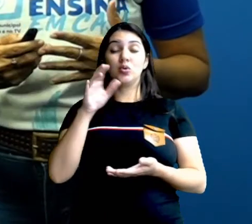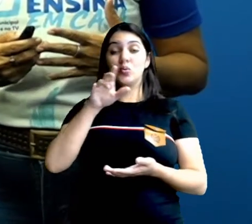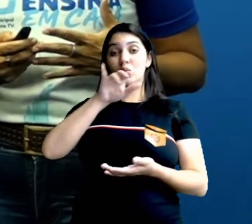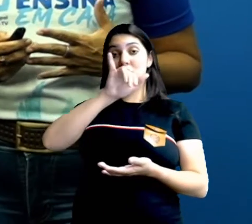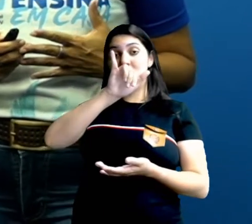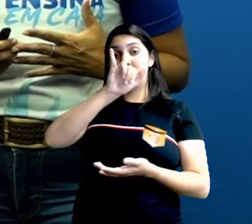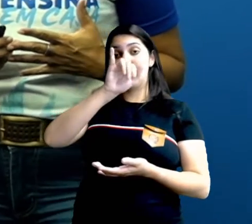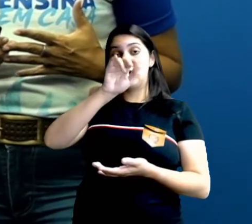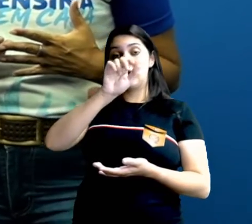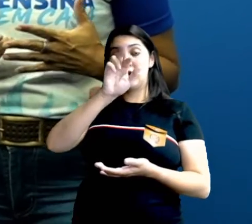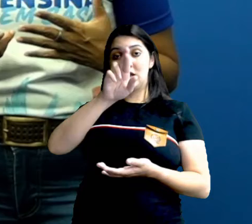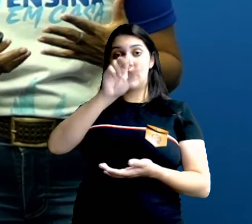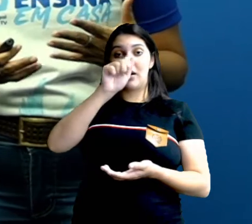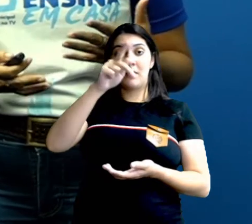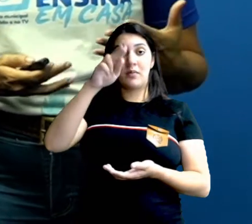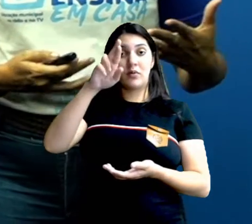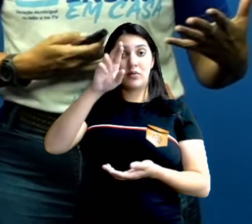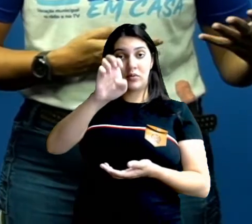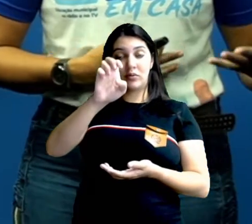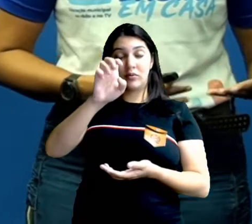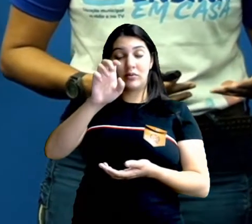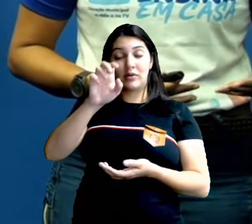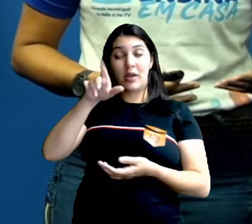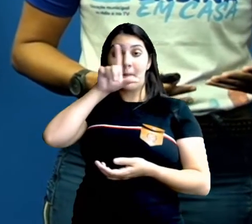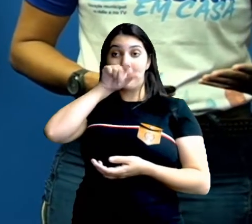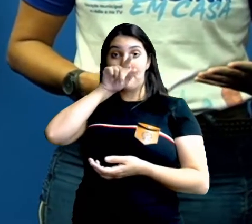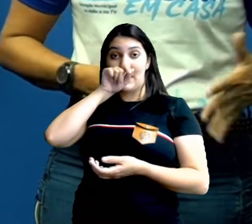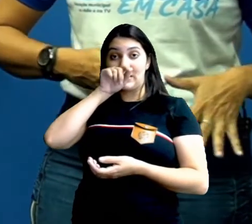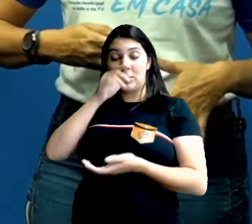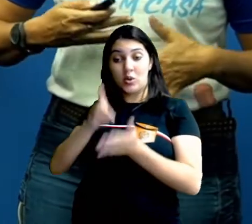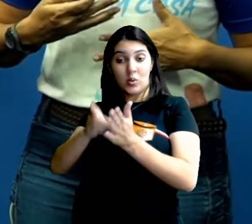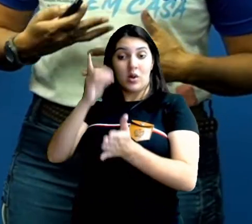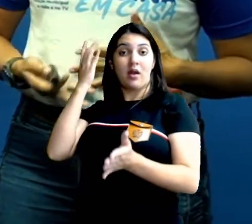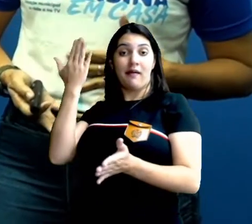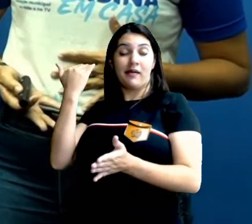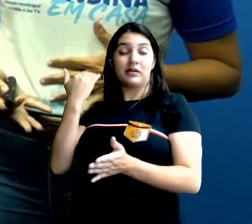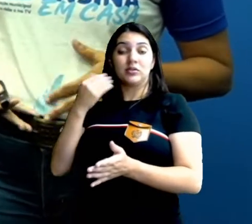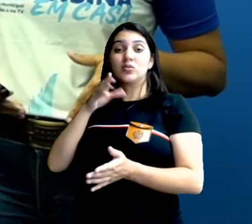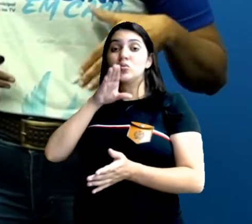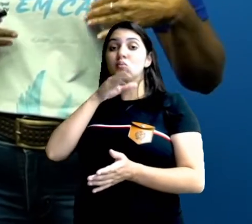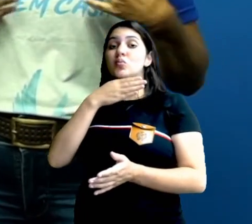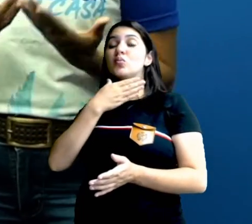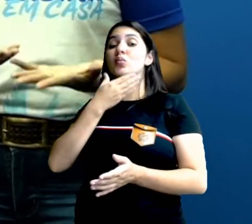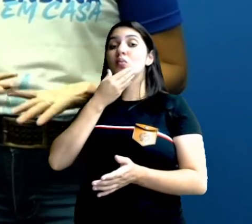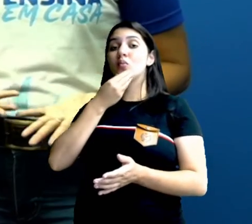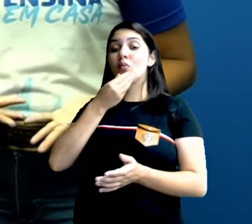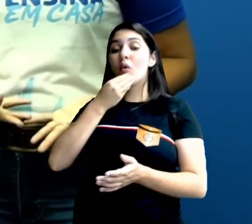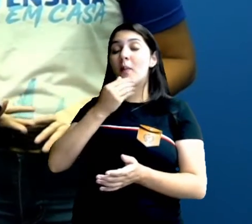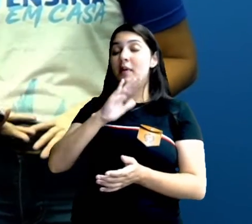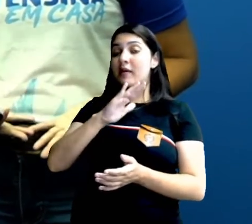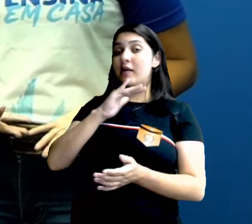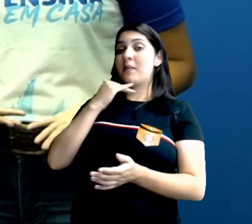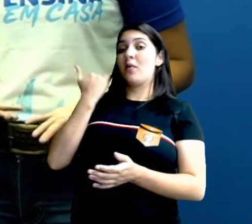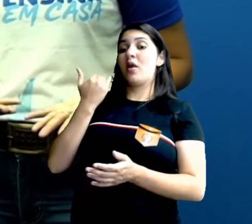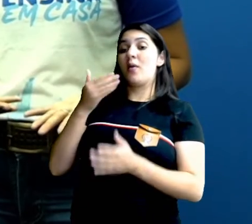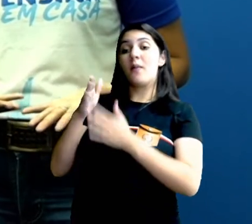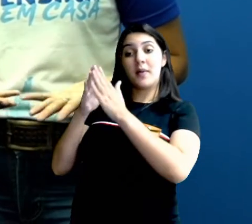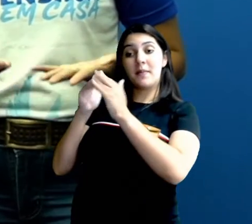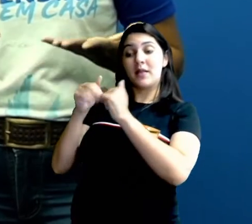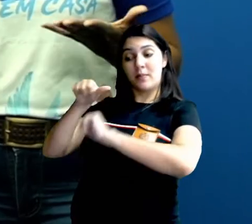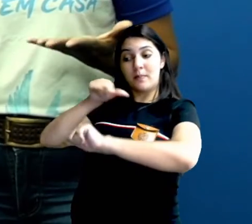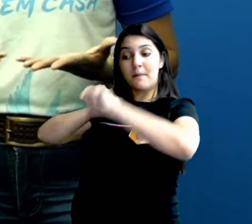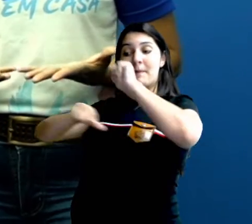pássaro, né? Ele era um homem que morreu e pediu para ser transformado em um